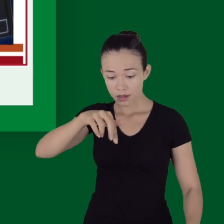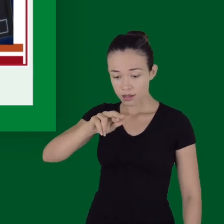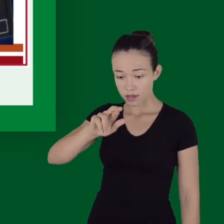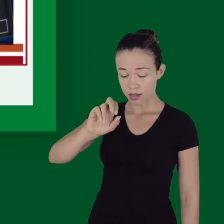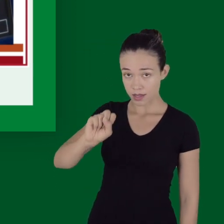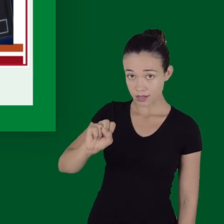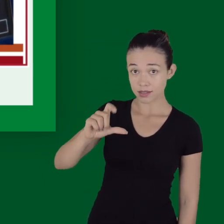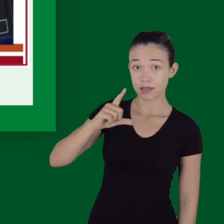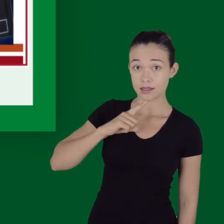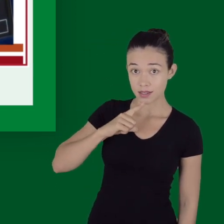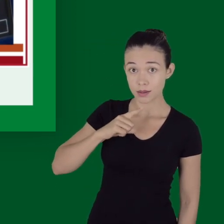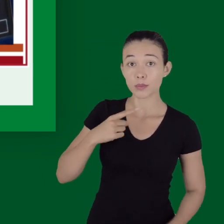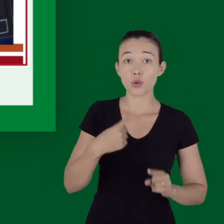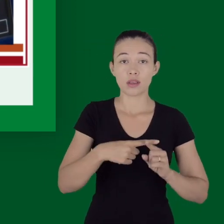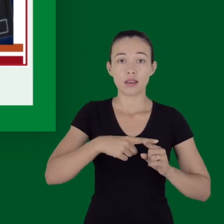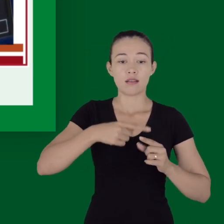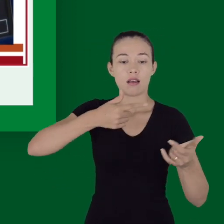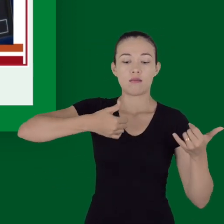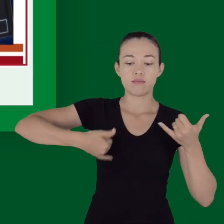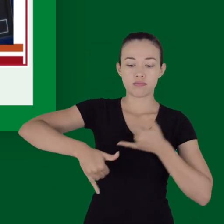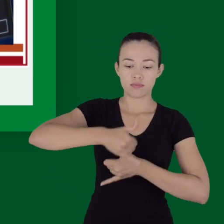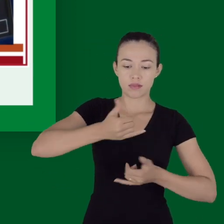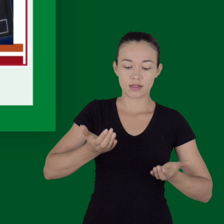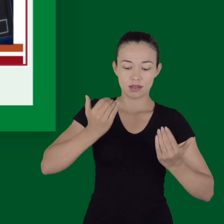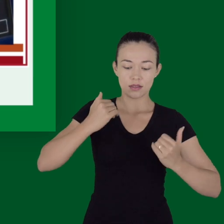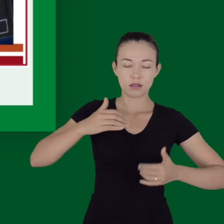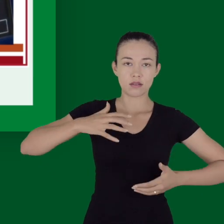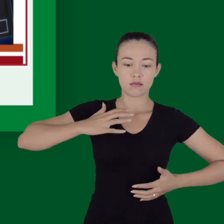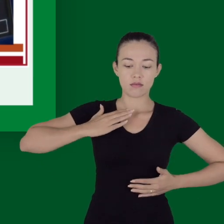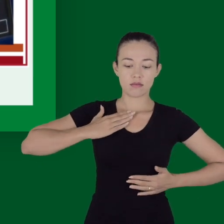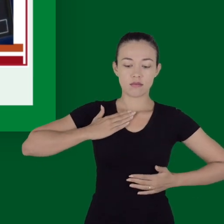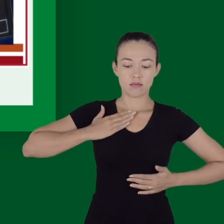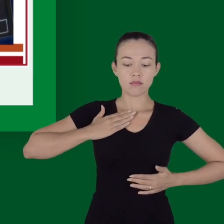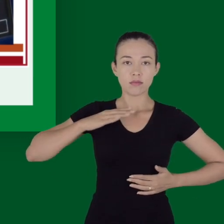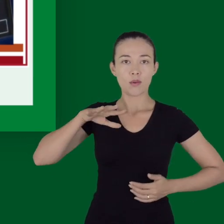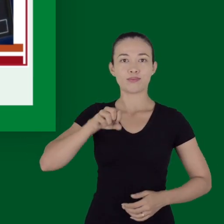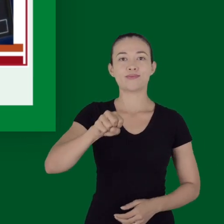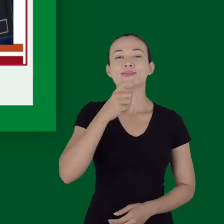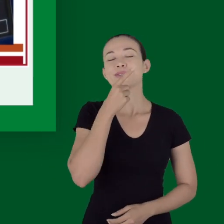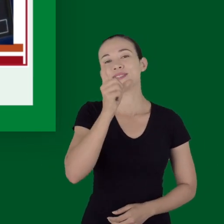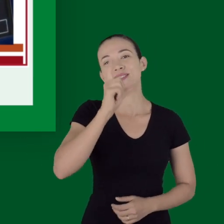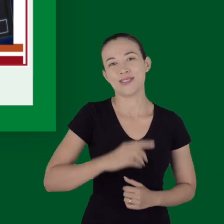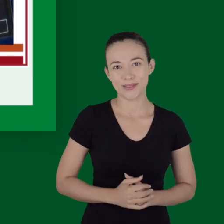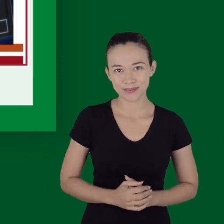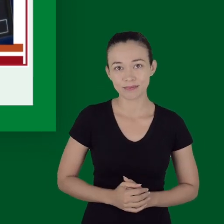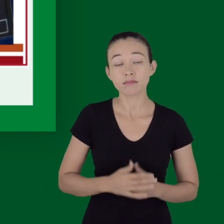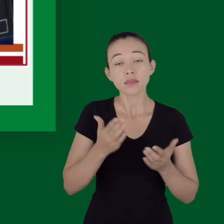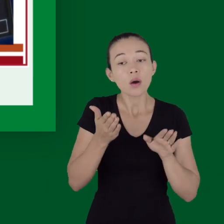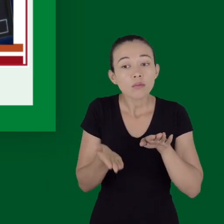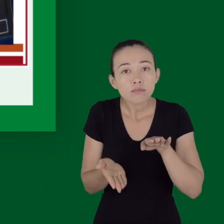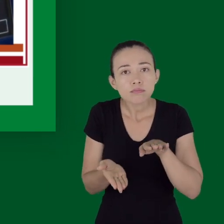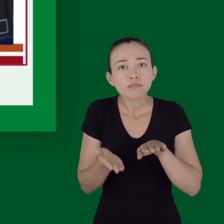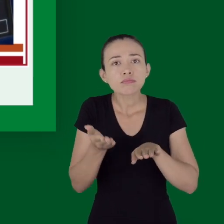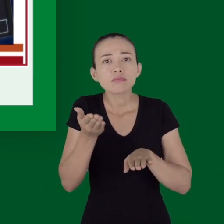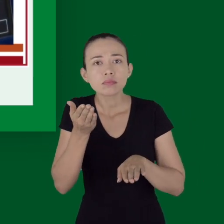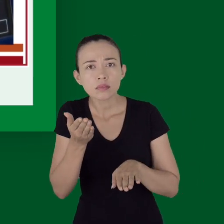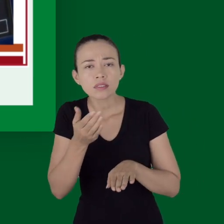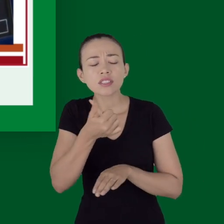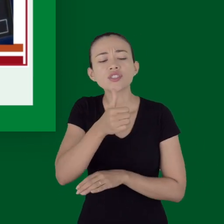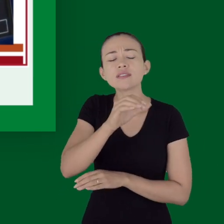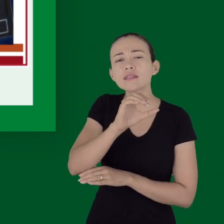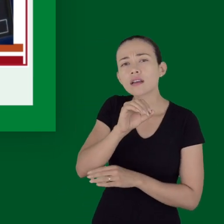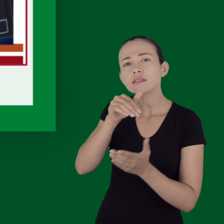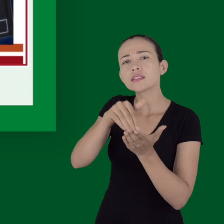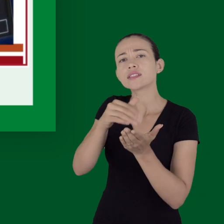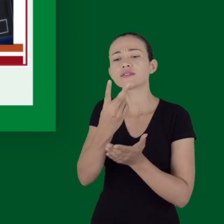tem um QRS, está tendo captura. Existe a captura elétrica, né? Então você aumenta um pouquinho a energia, de 10 a 20%,